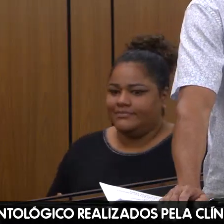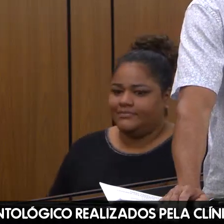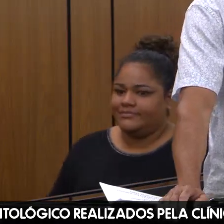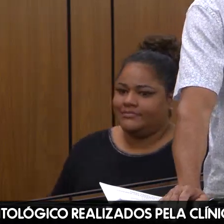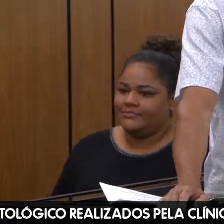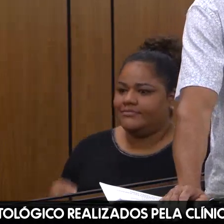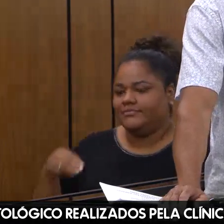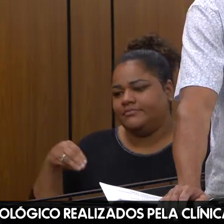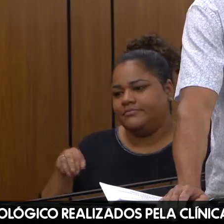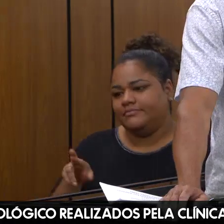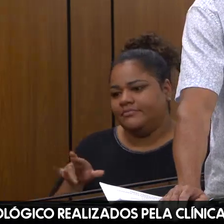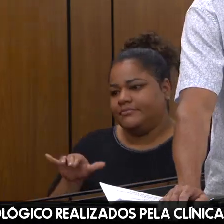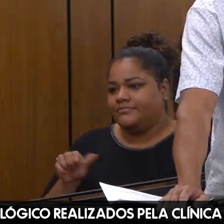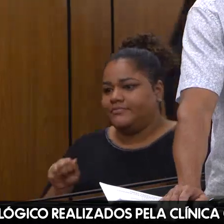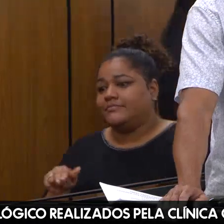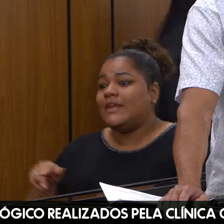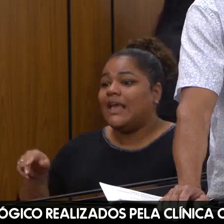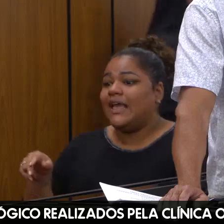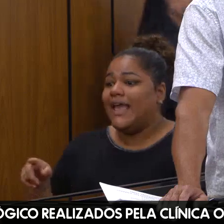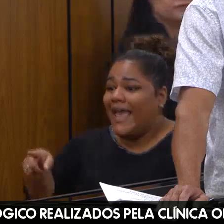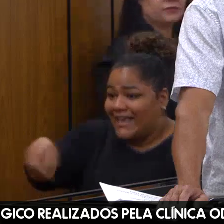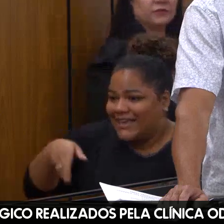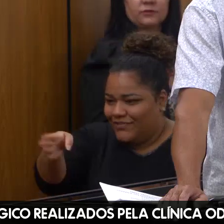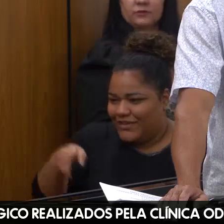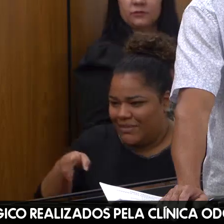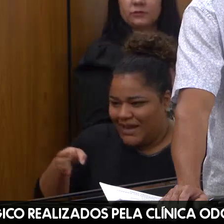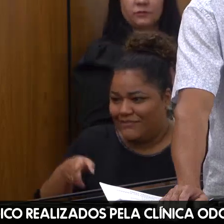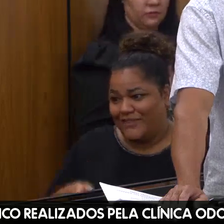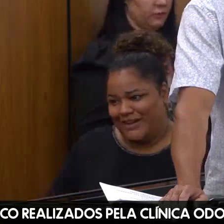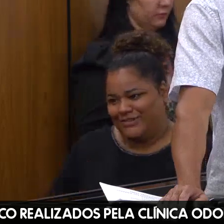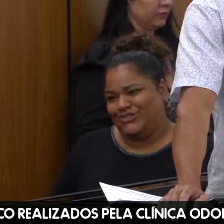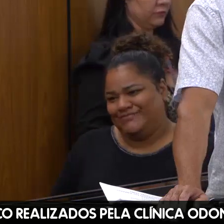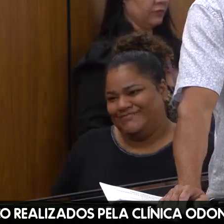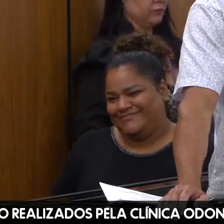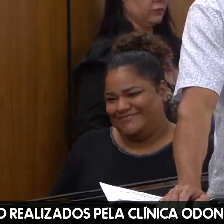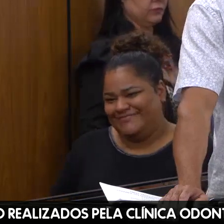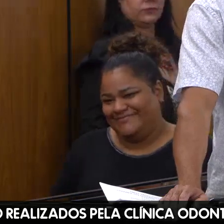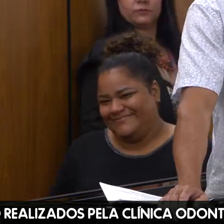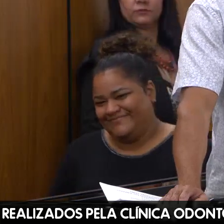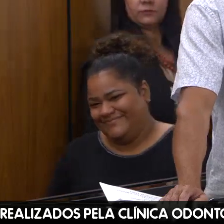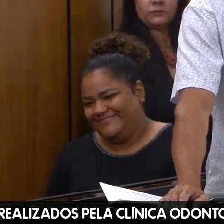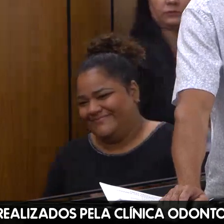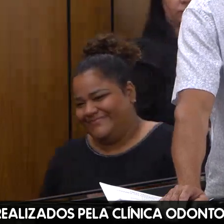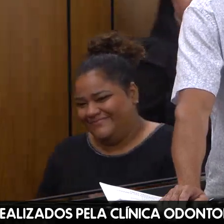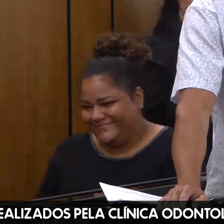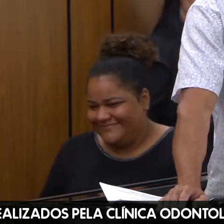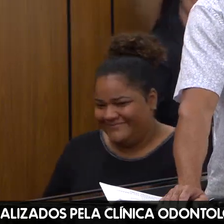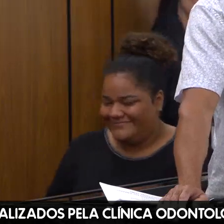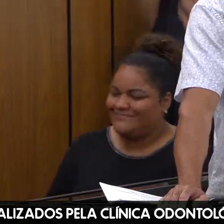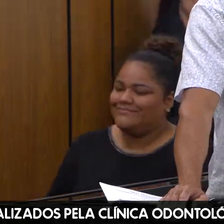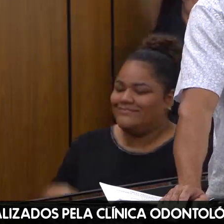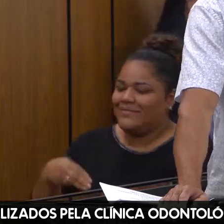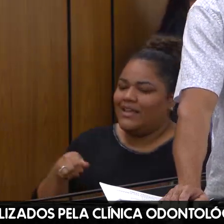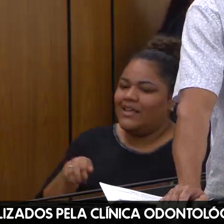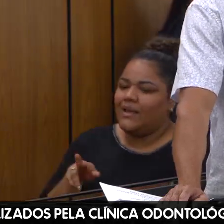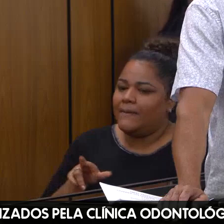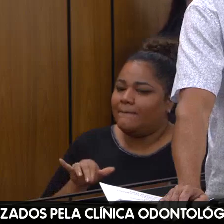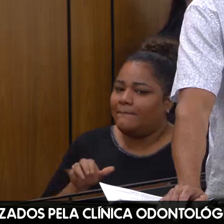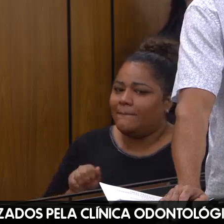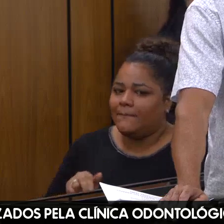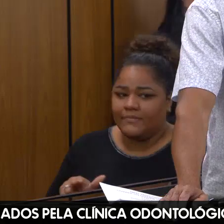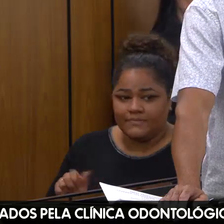processo ele falou que eu deveria pagar a multa contratual deduziu do meu valor que